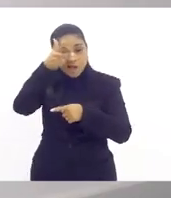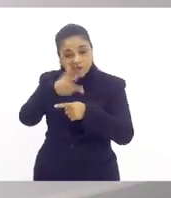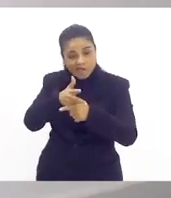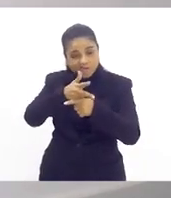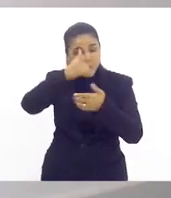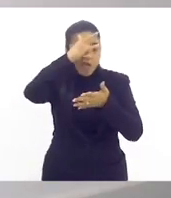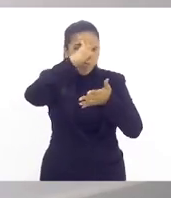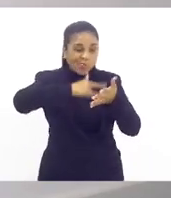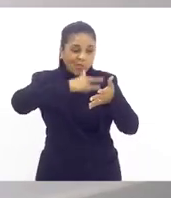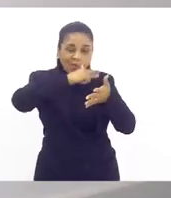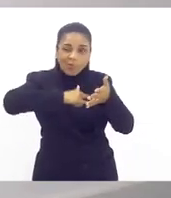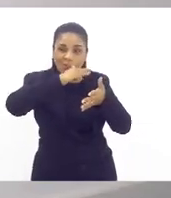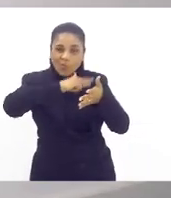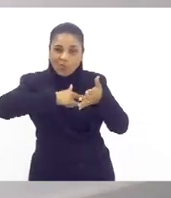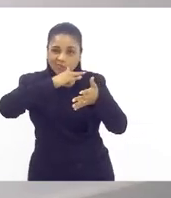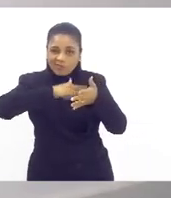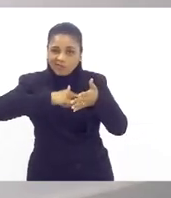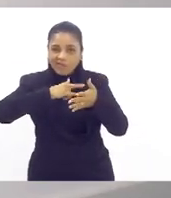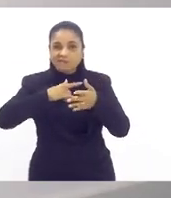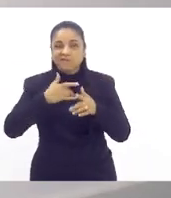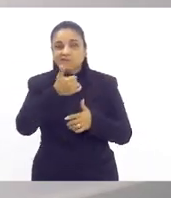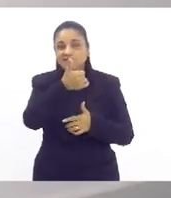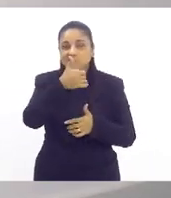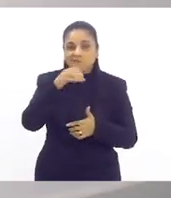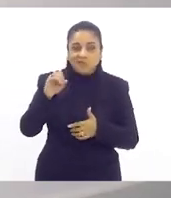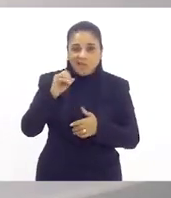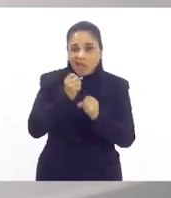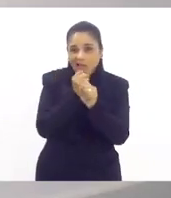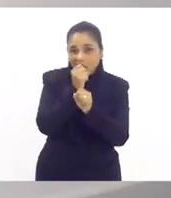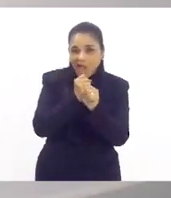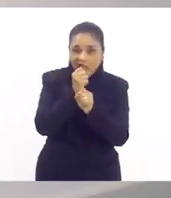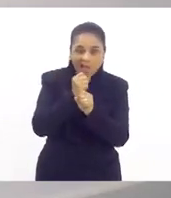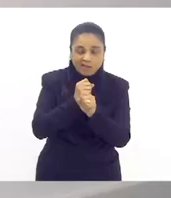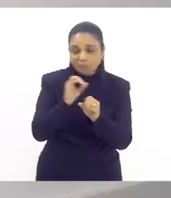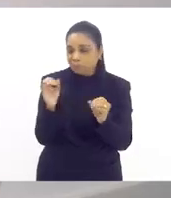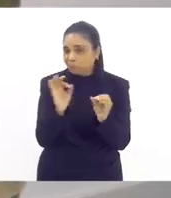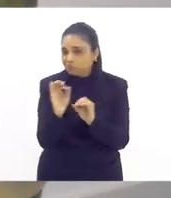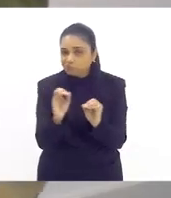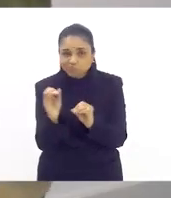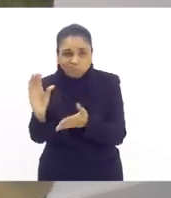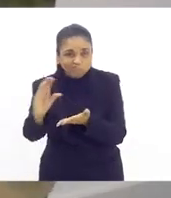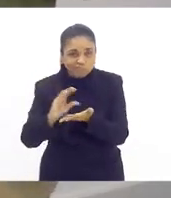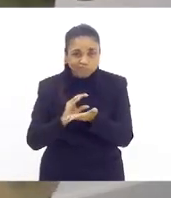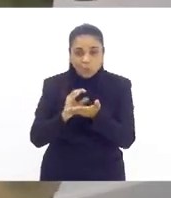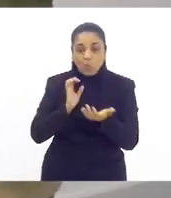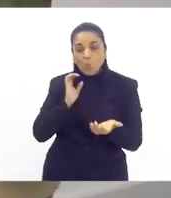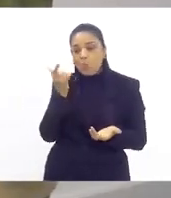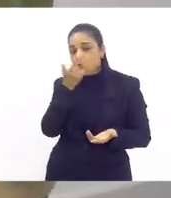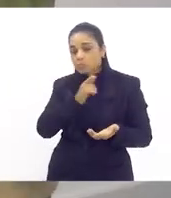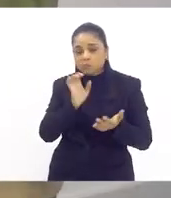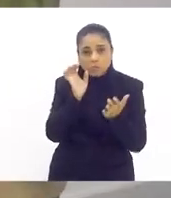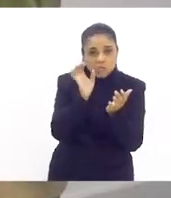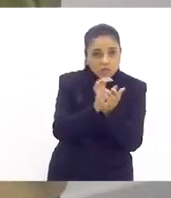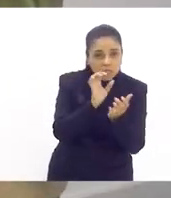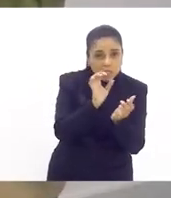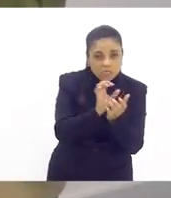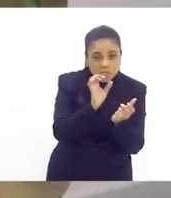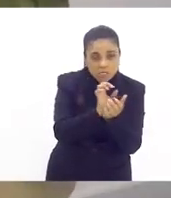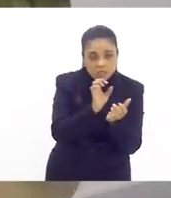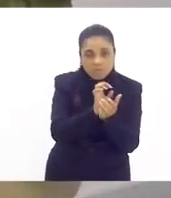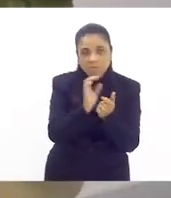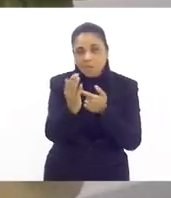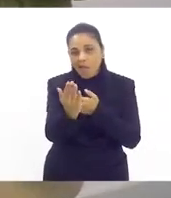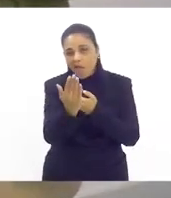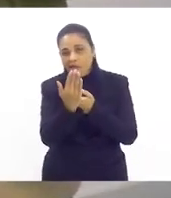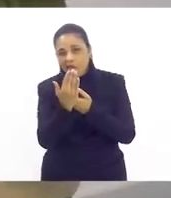documentário desse quartenário sem nenhuma grana conseguiu uma equipe assim mínima assim